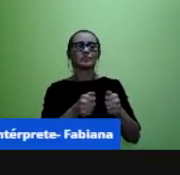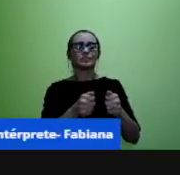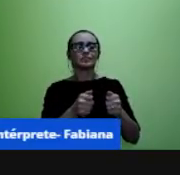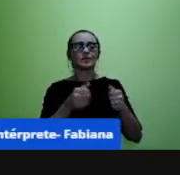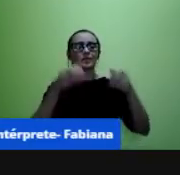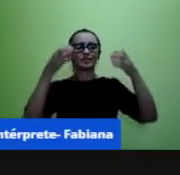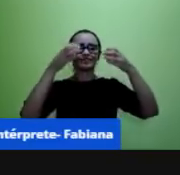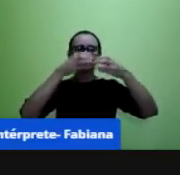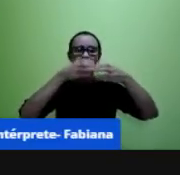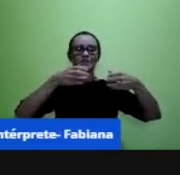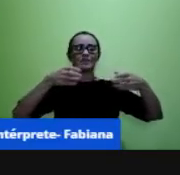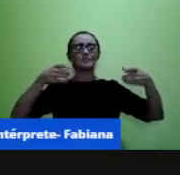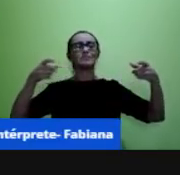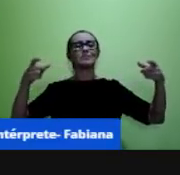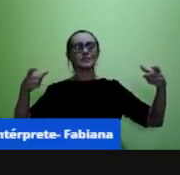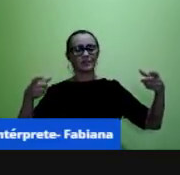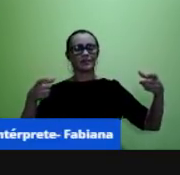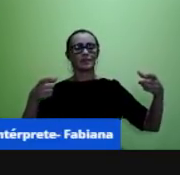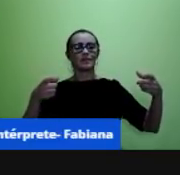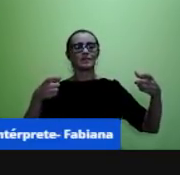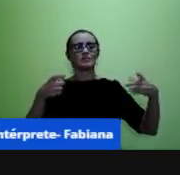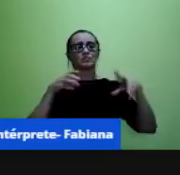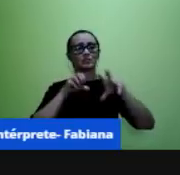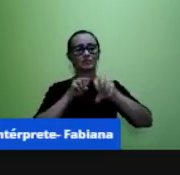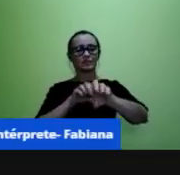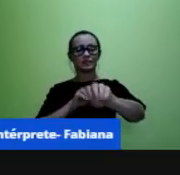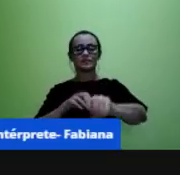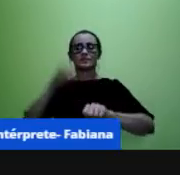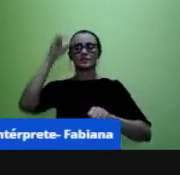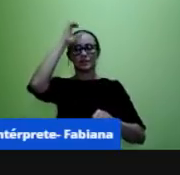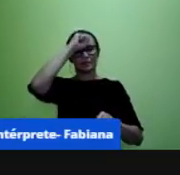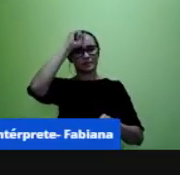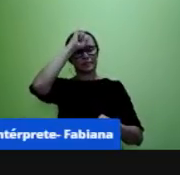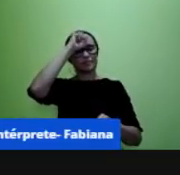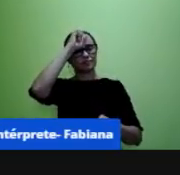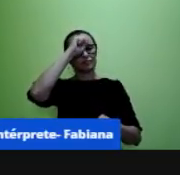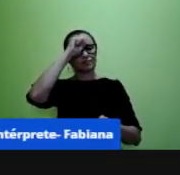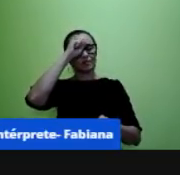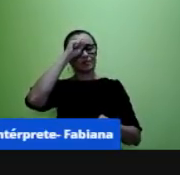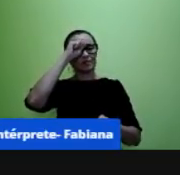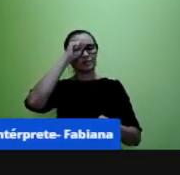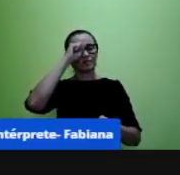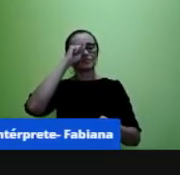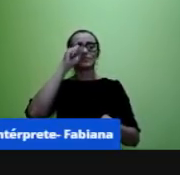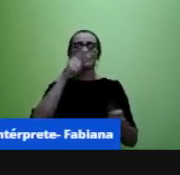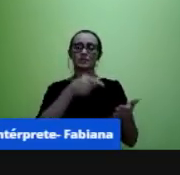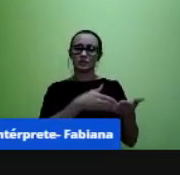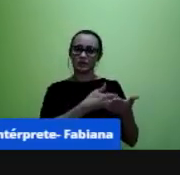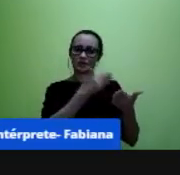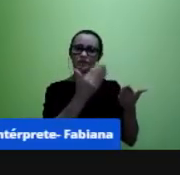né, esse ensino-aprendizagem dos cadernos. No próximo